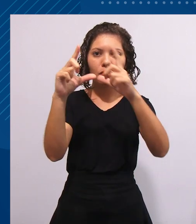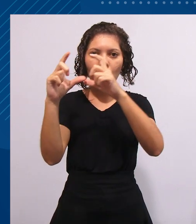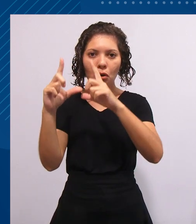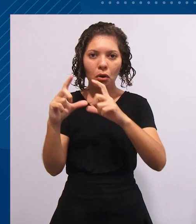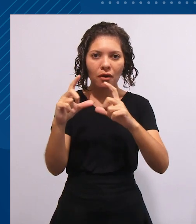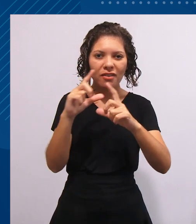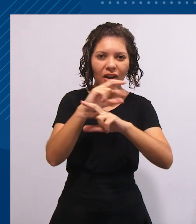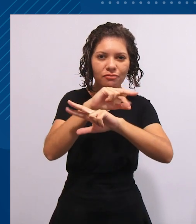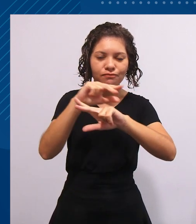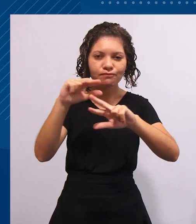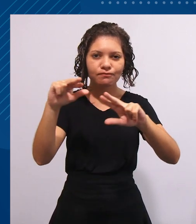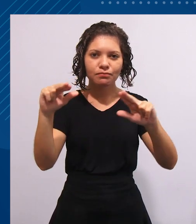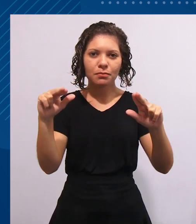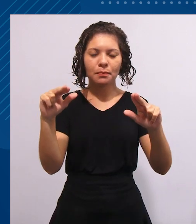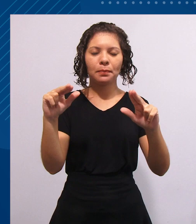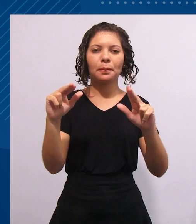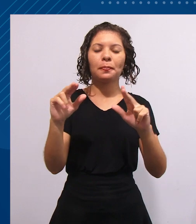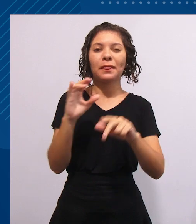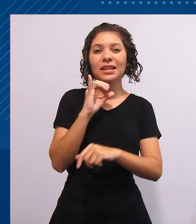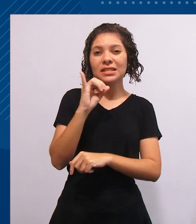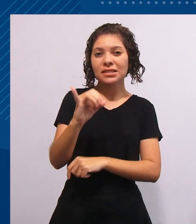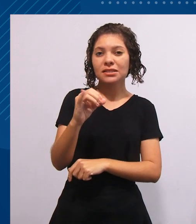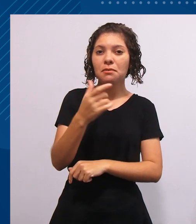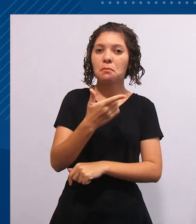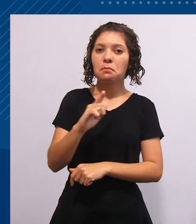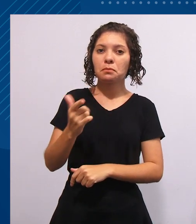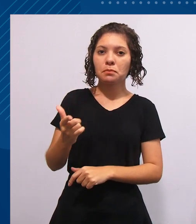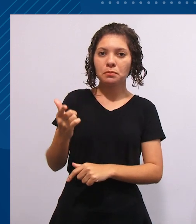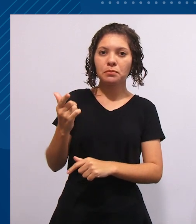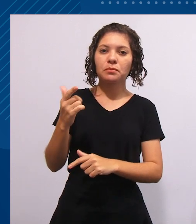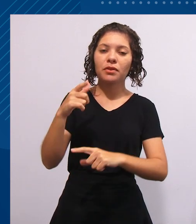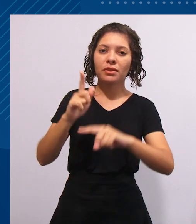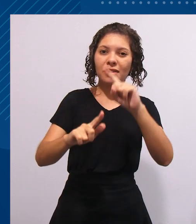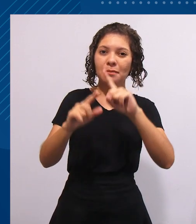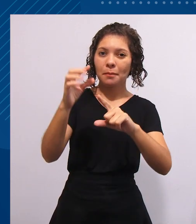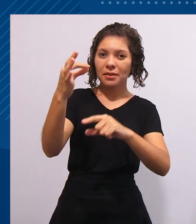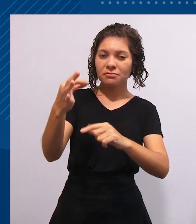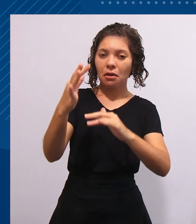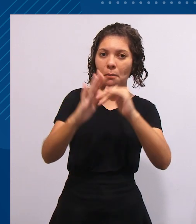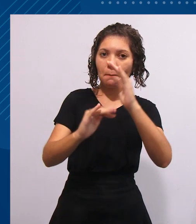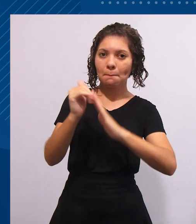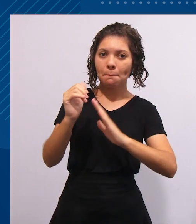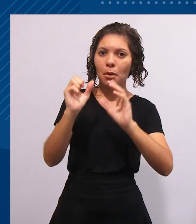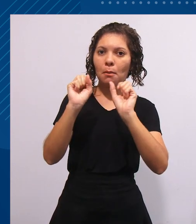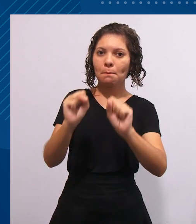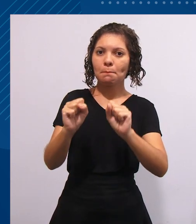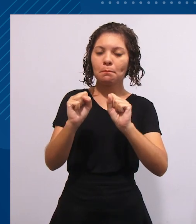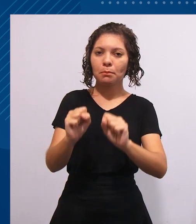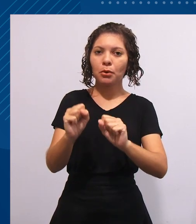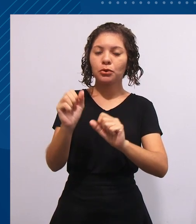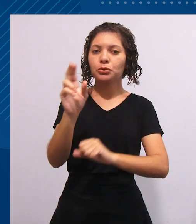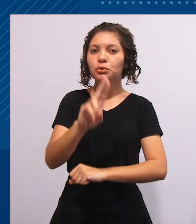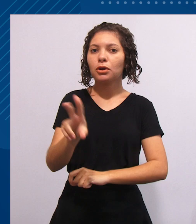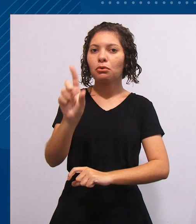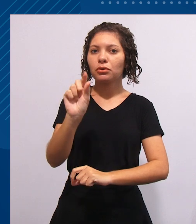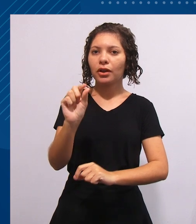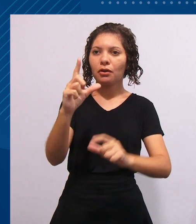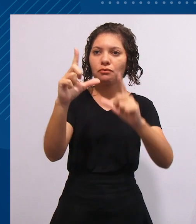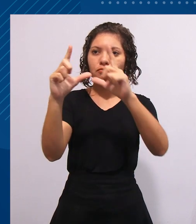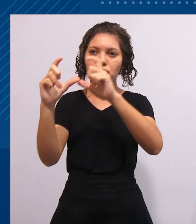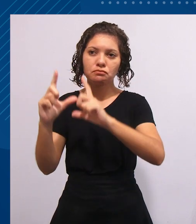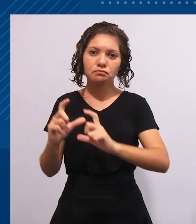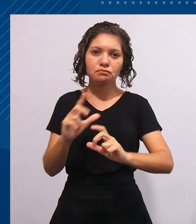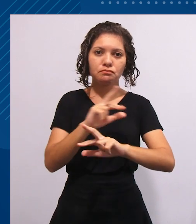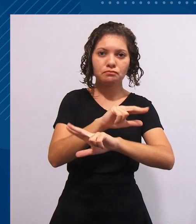tivermos equipamento a gente pode pedir para eles trazerem fotografias não é enfim entrevistarem Seus avós